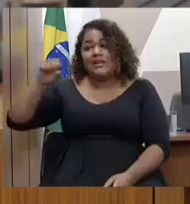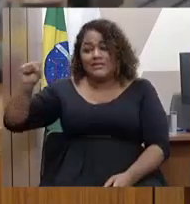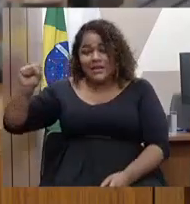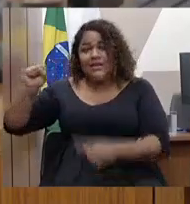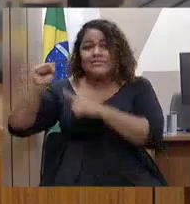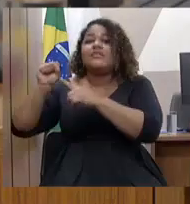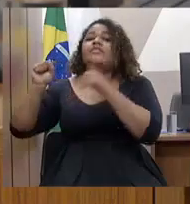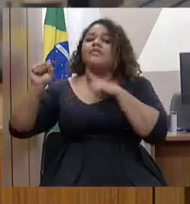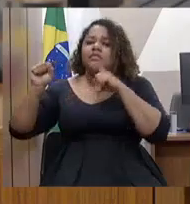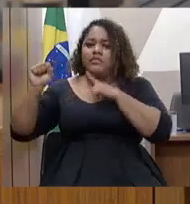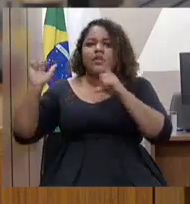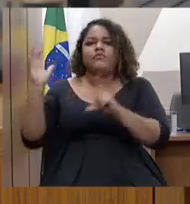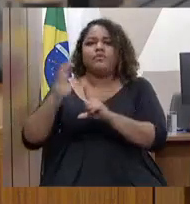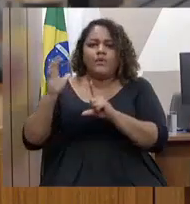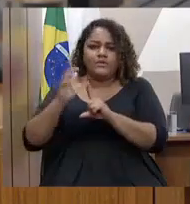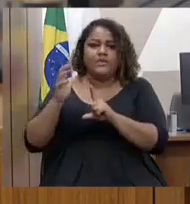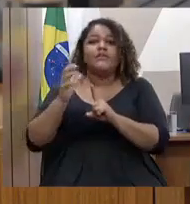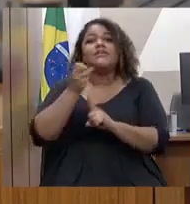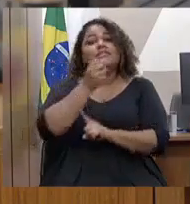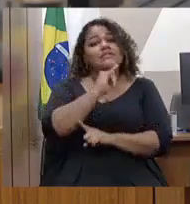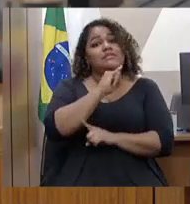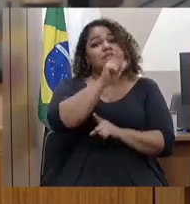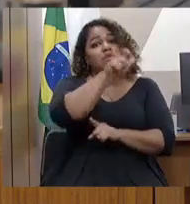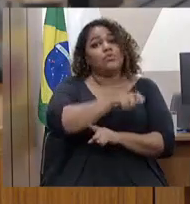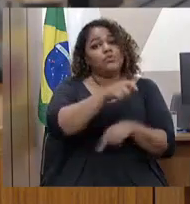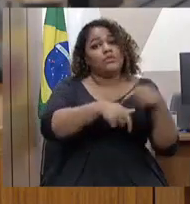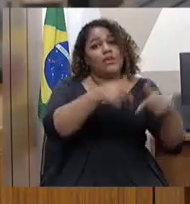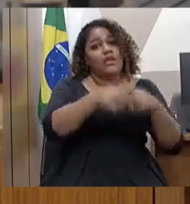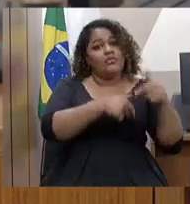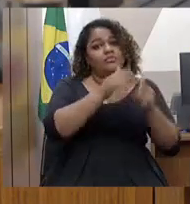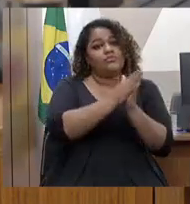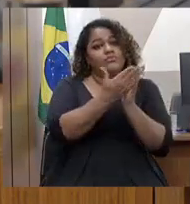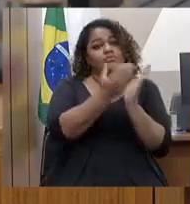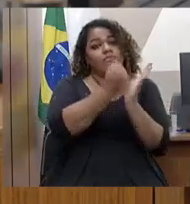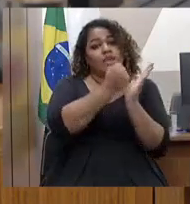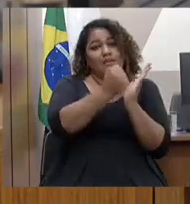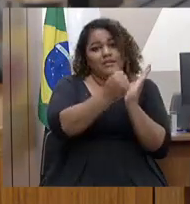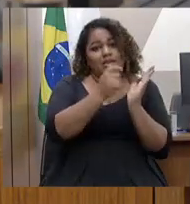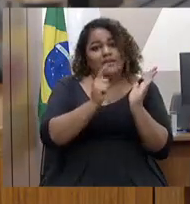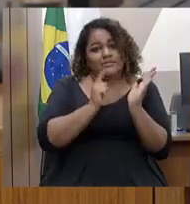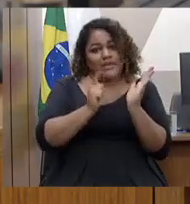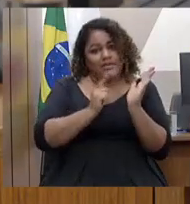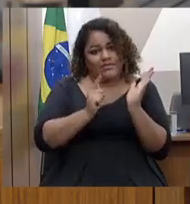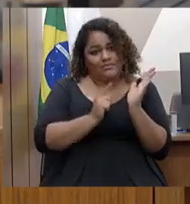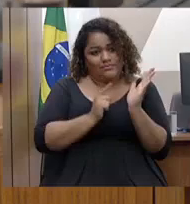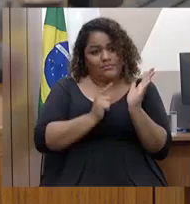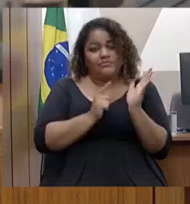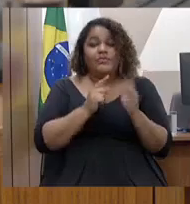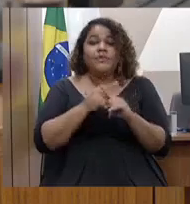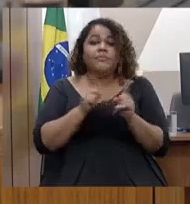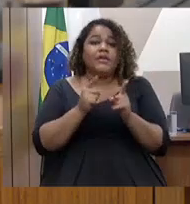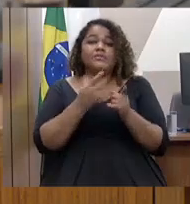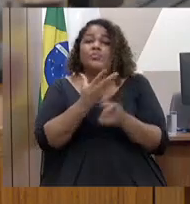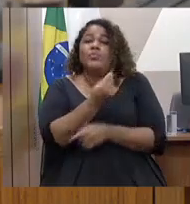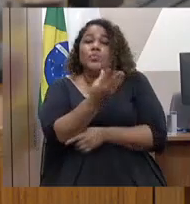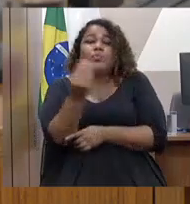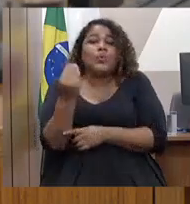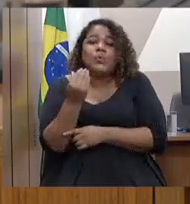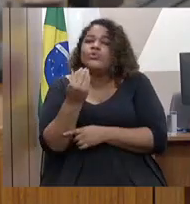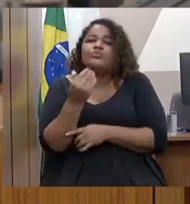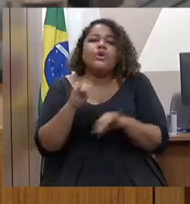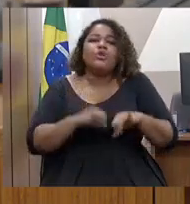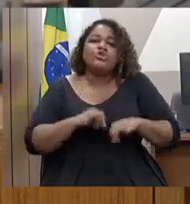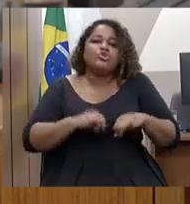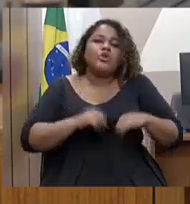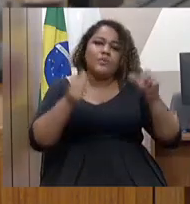é tem carteira assinada e muitos são julgados aí a vida das misérias porque não tem nenhum apoio da